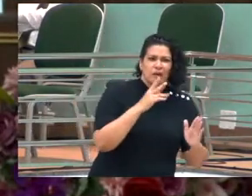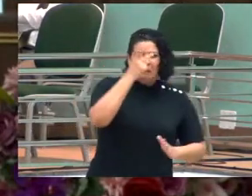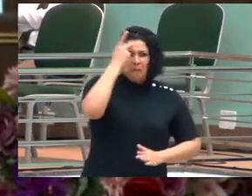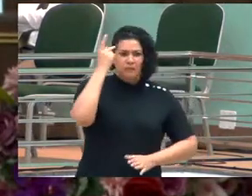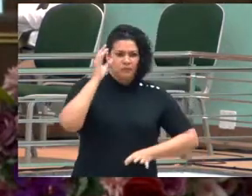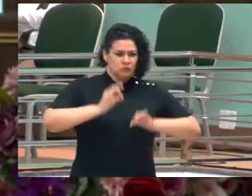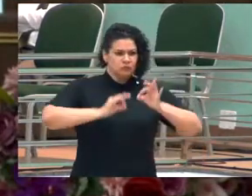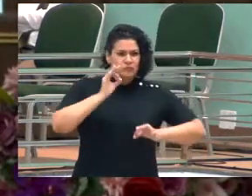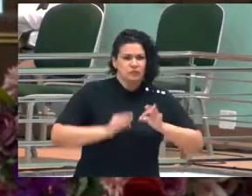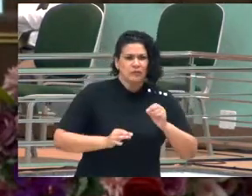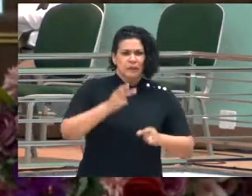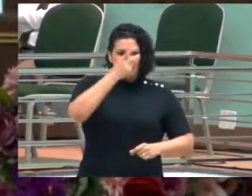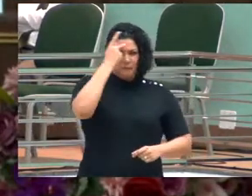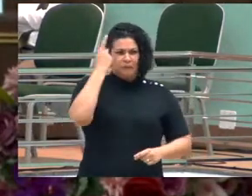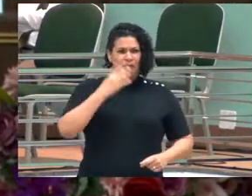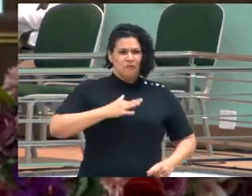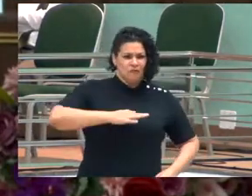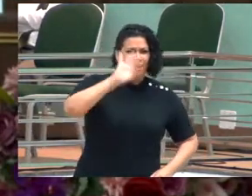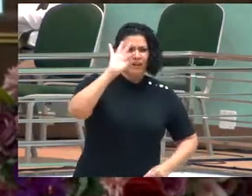E a minha mensagem era: